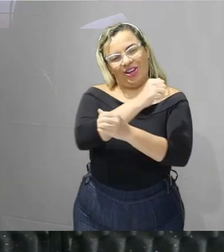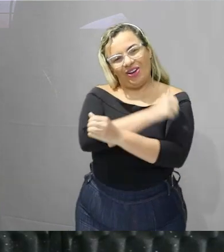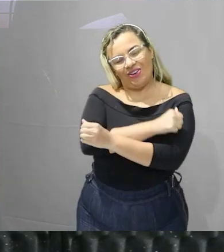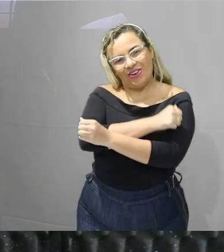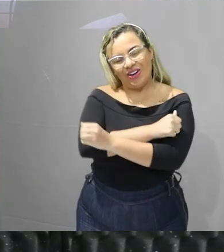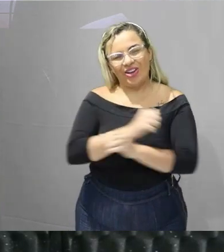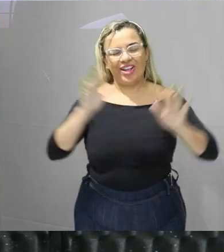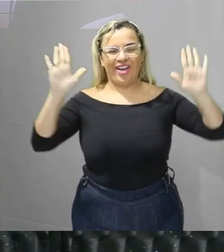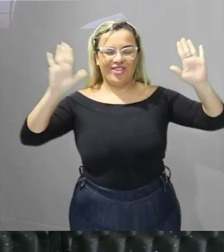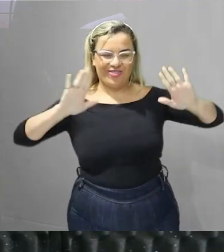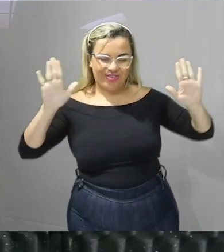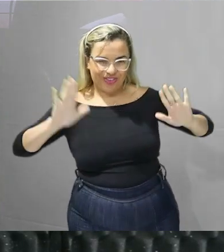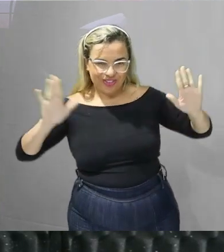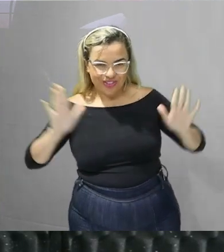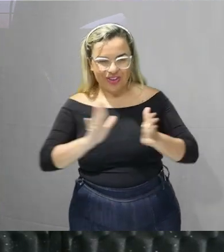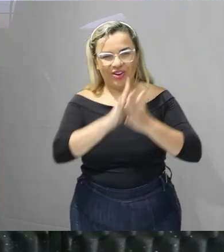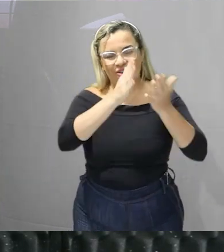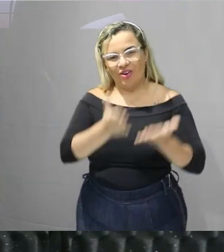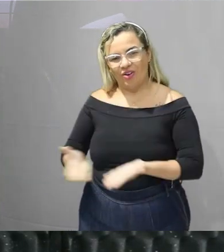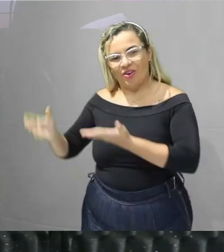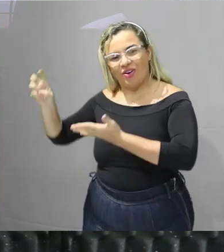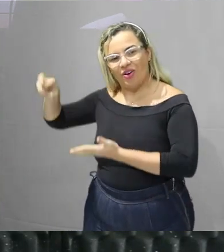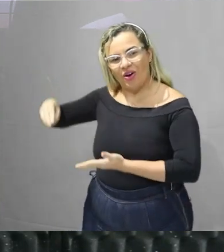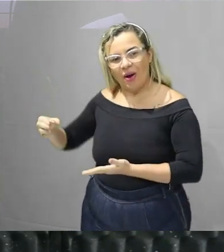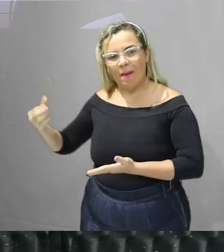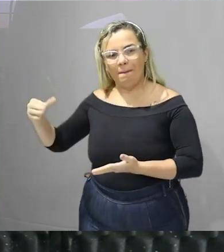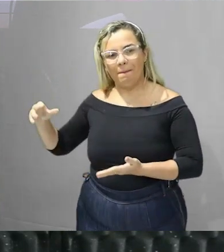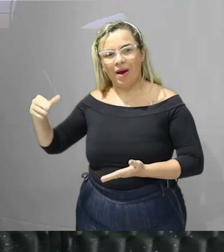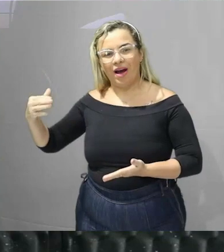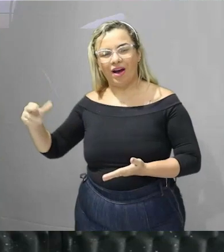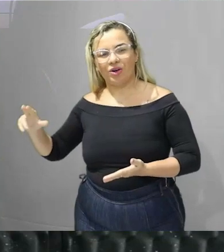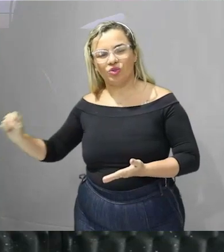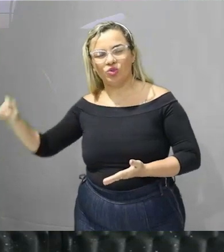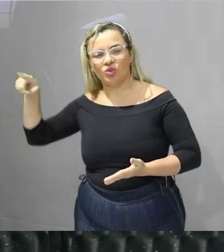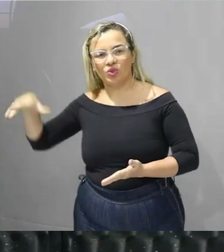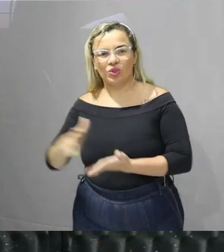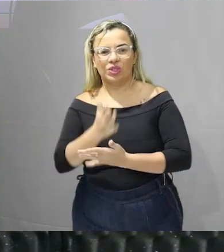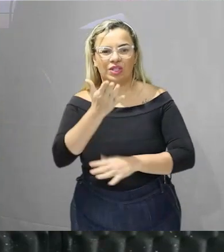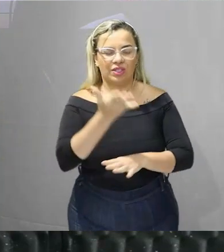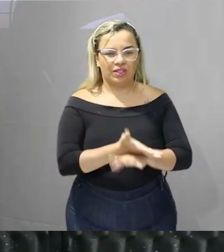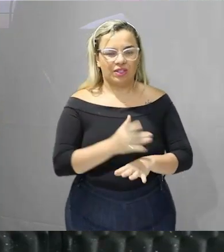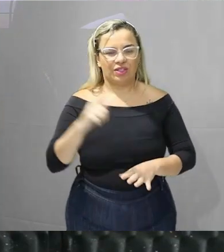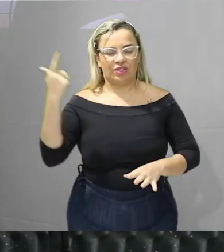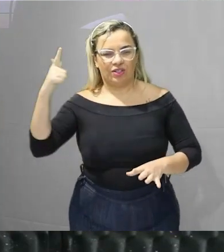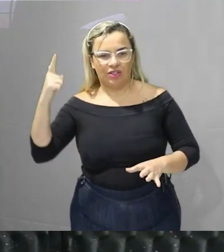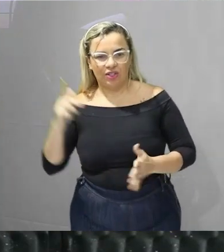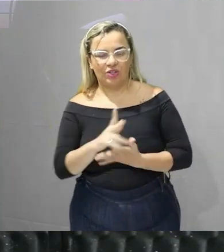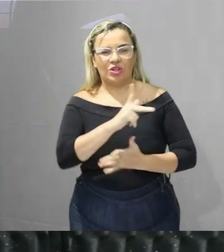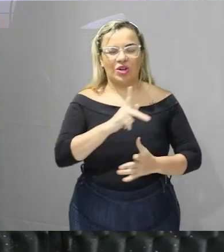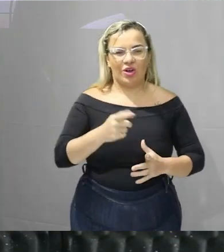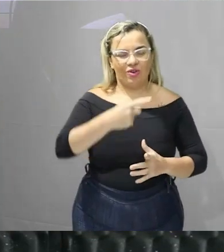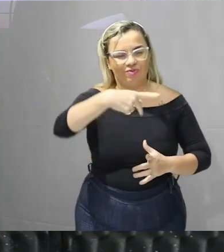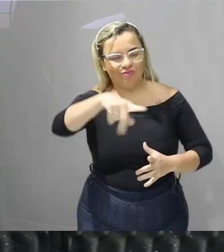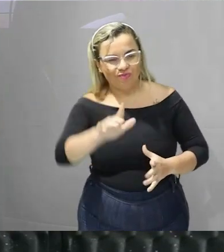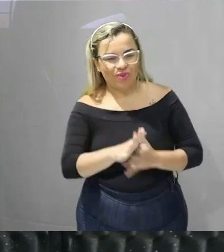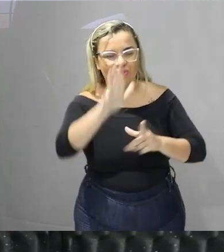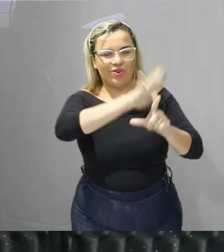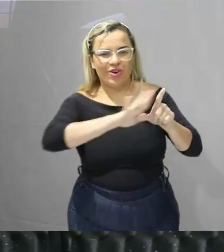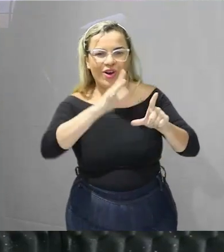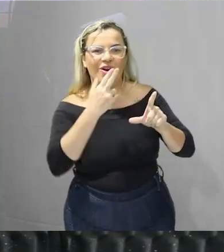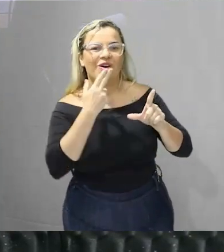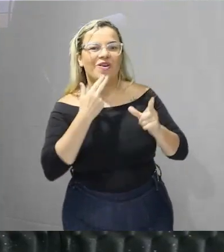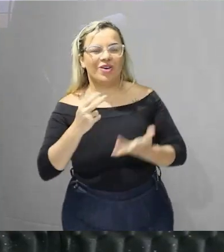Salve, salve, galerinha! Professor Marcos Vinícius na área, teu professor de Geografia da plataforma Gonçalves Dias, para